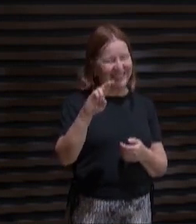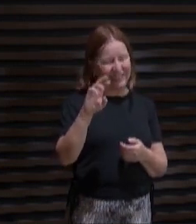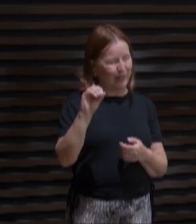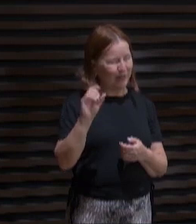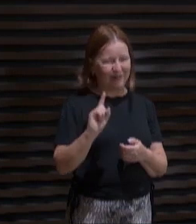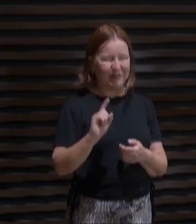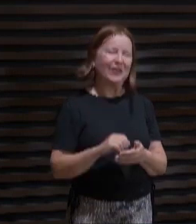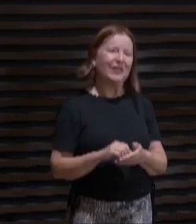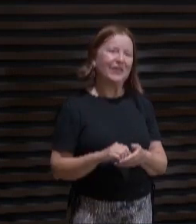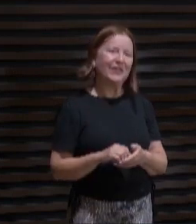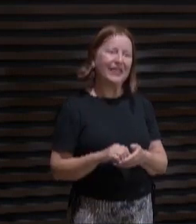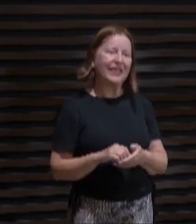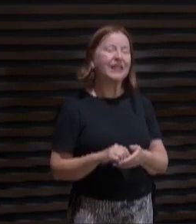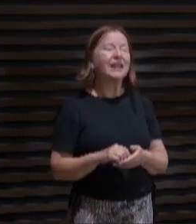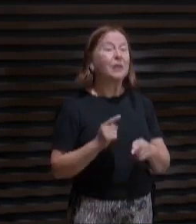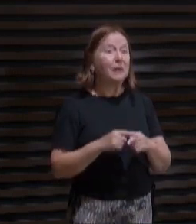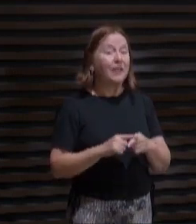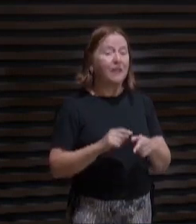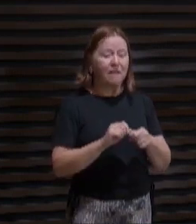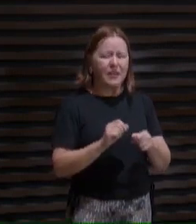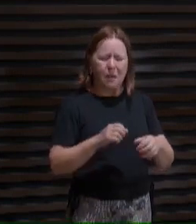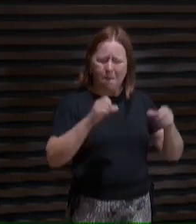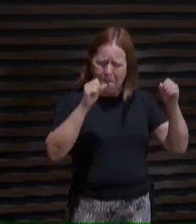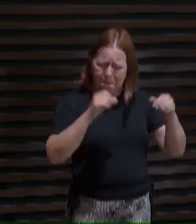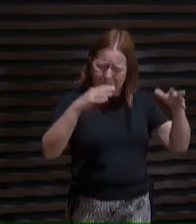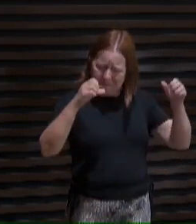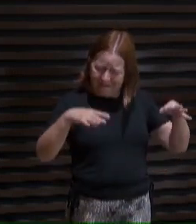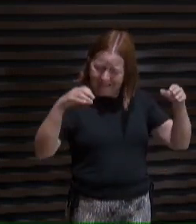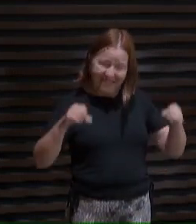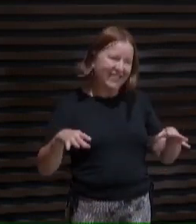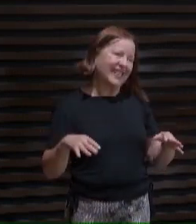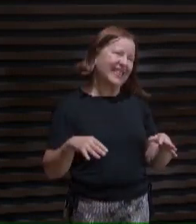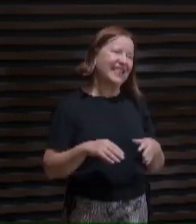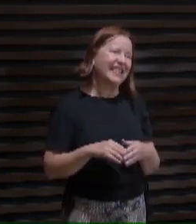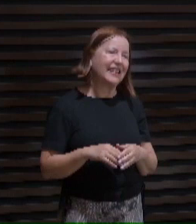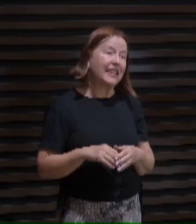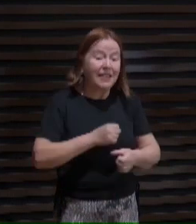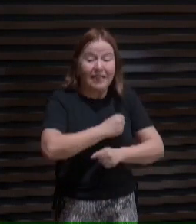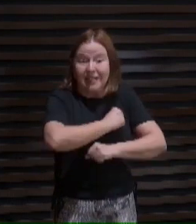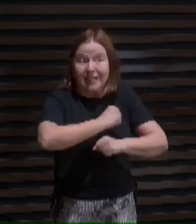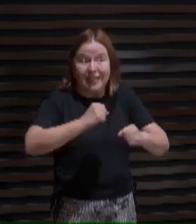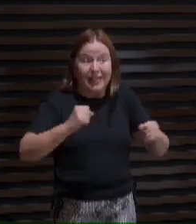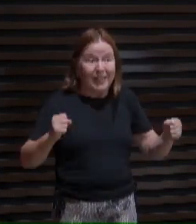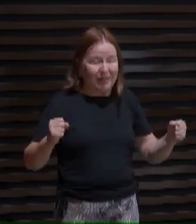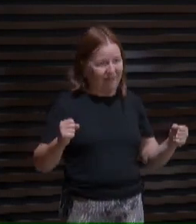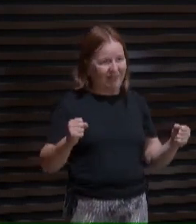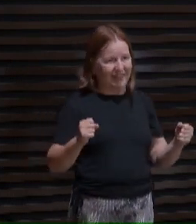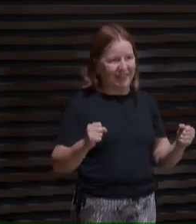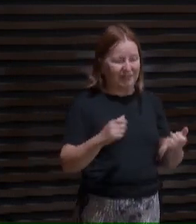é exato. Ele fez muita coisa que não seria possível descrever.